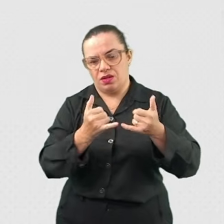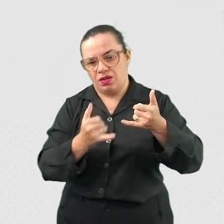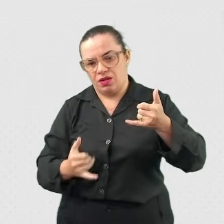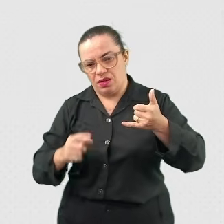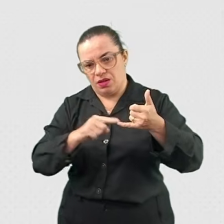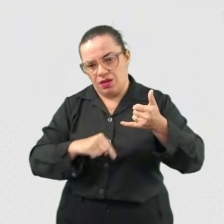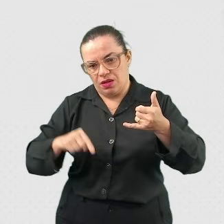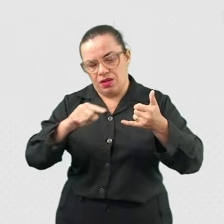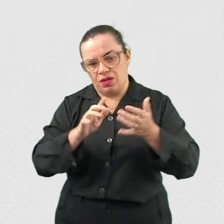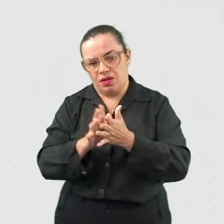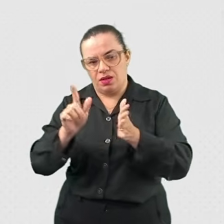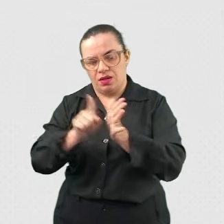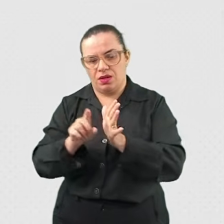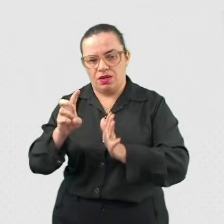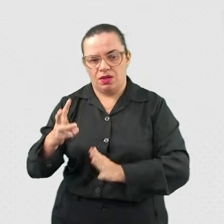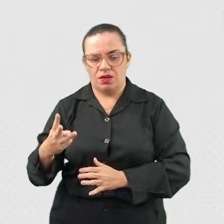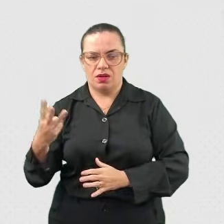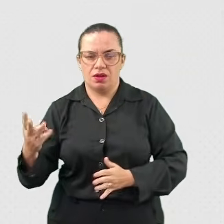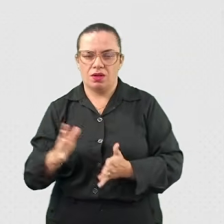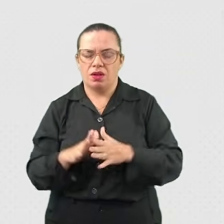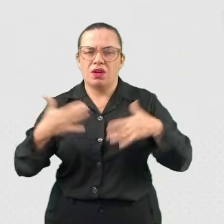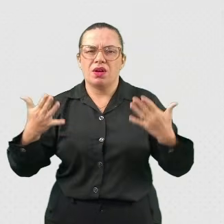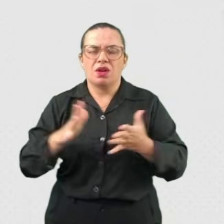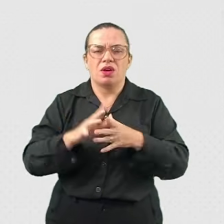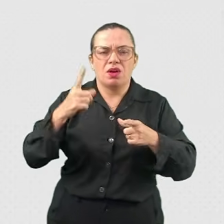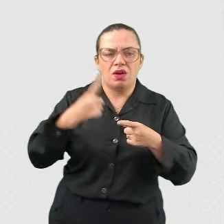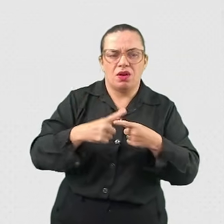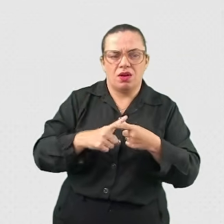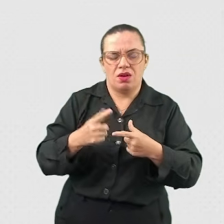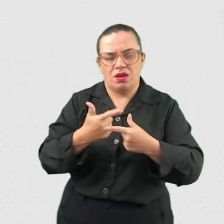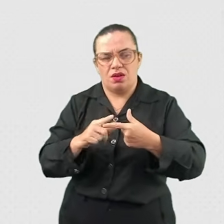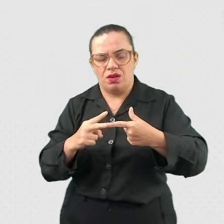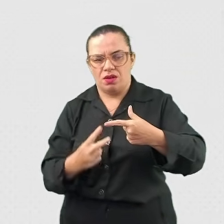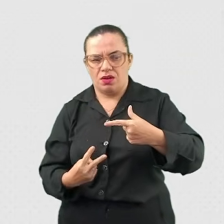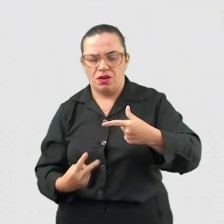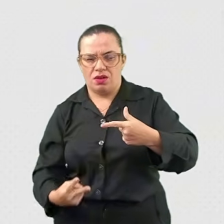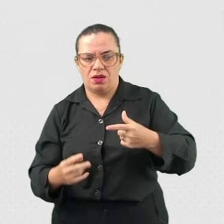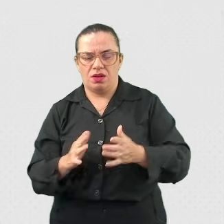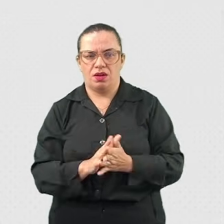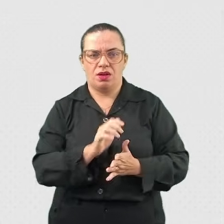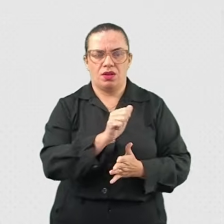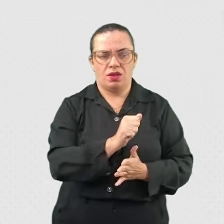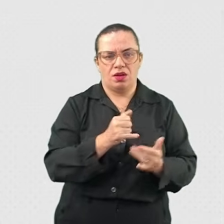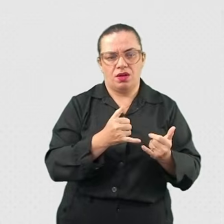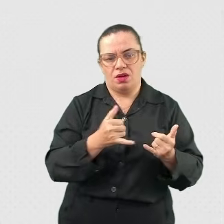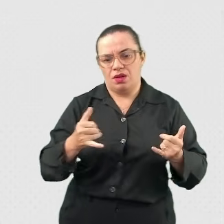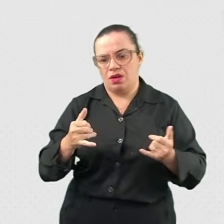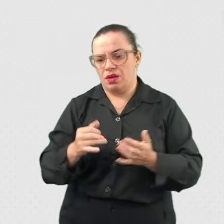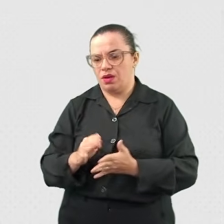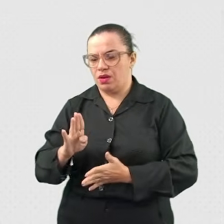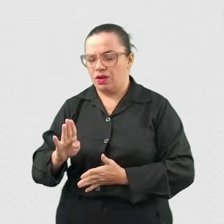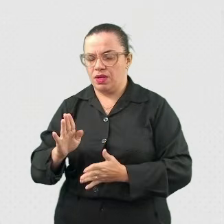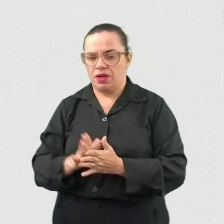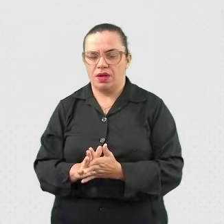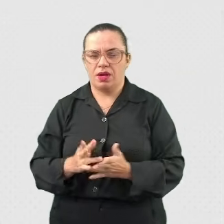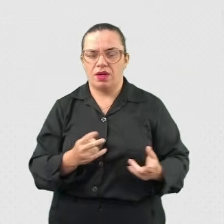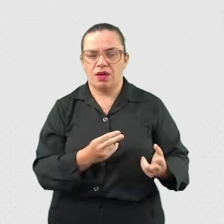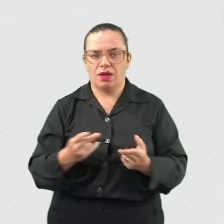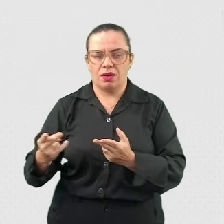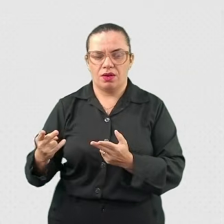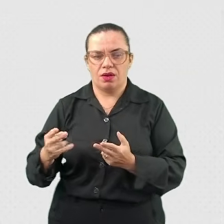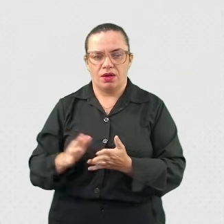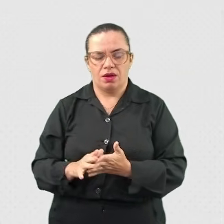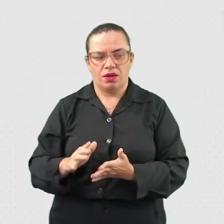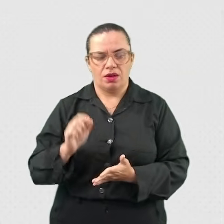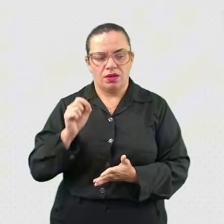esse menos 3. Ah, professor, por que eu dividido por 2? Porque a diagonal que vai de A para B é a mesma que vai de B para A. Então você não pode contar